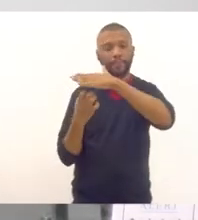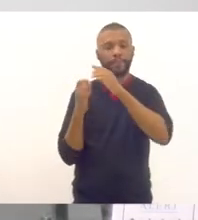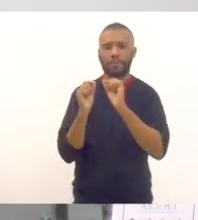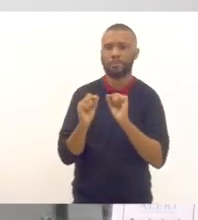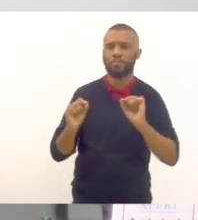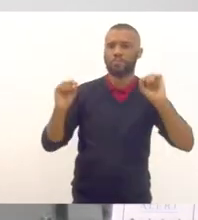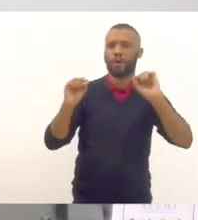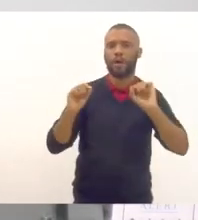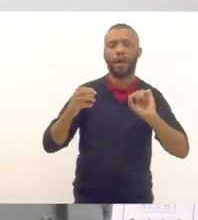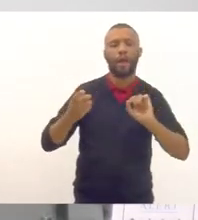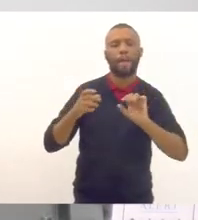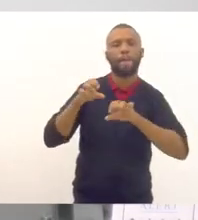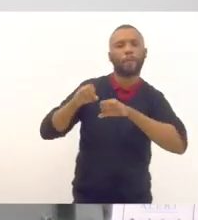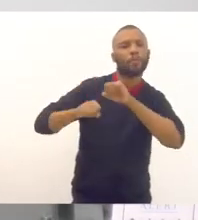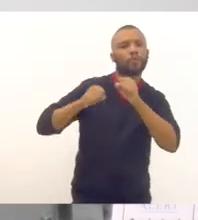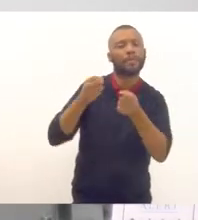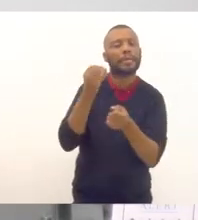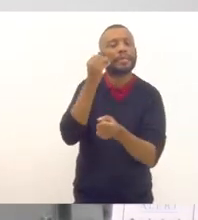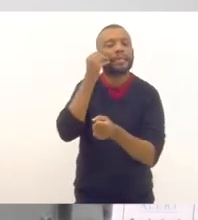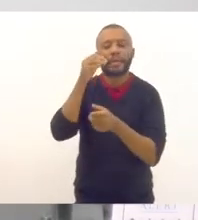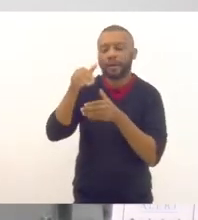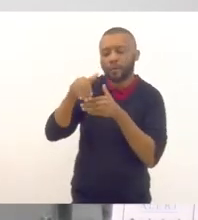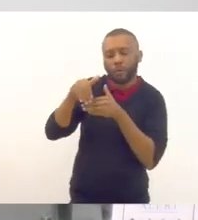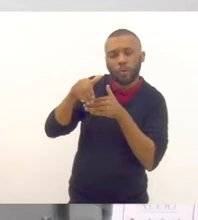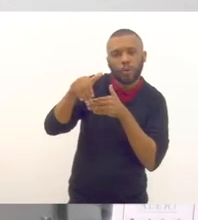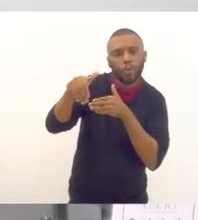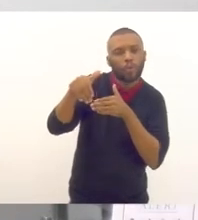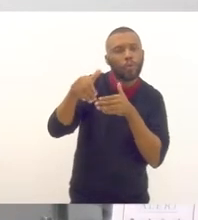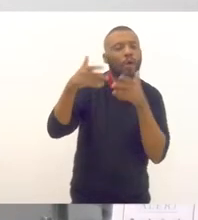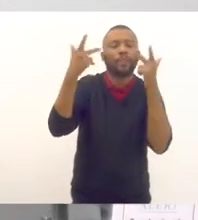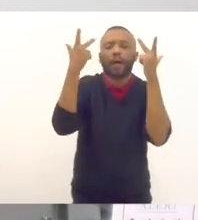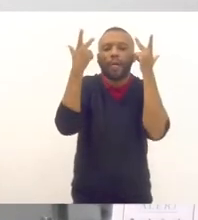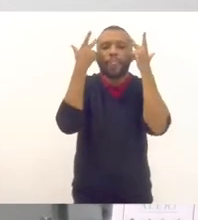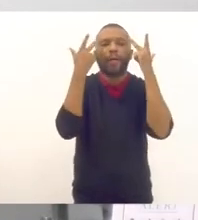uma sobrevida. Então, é natural que elas vão buscar